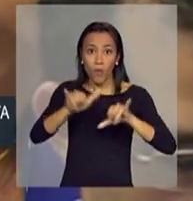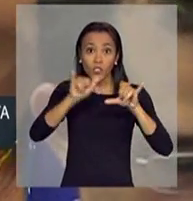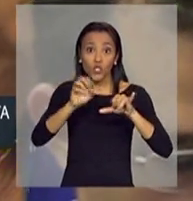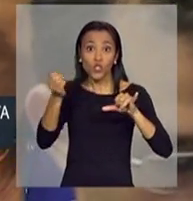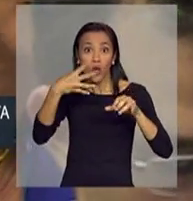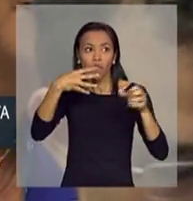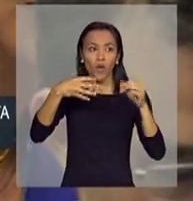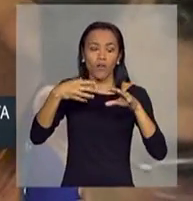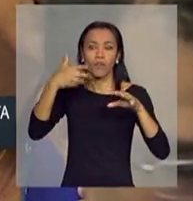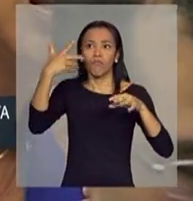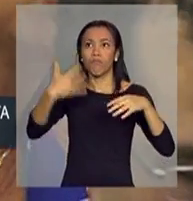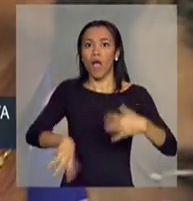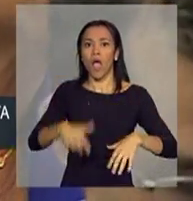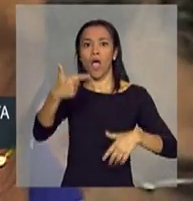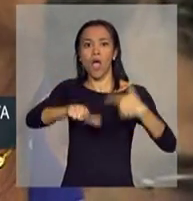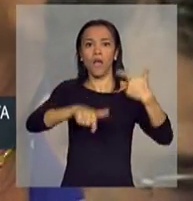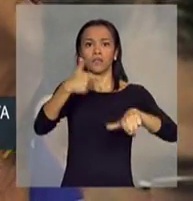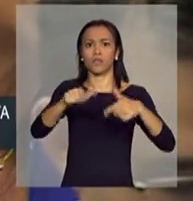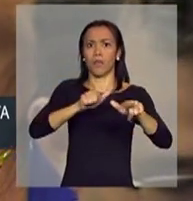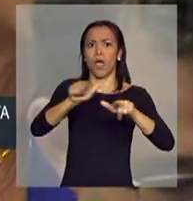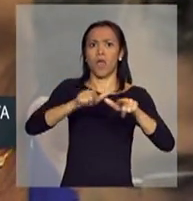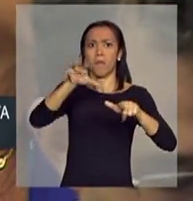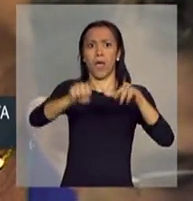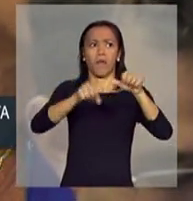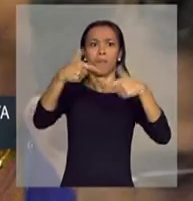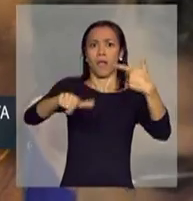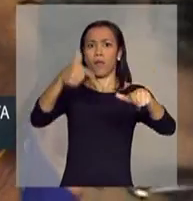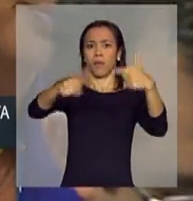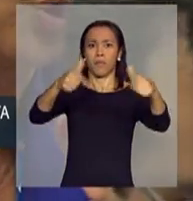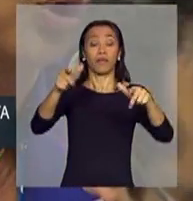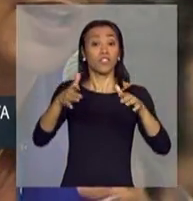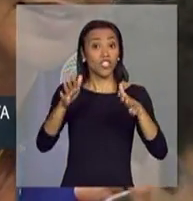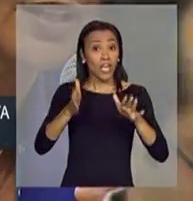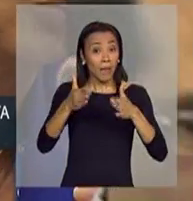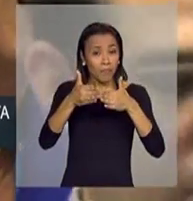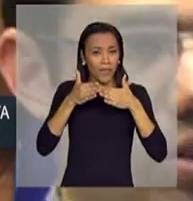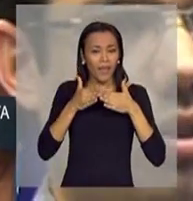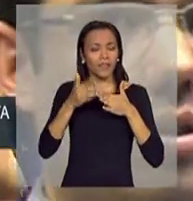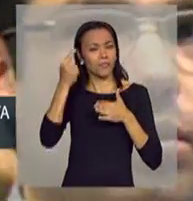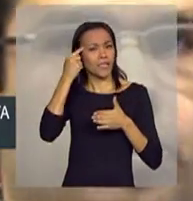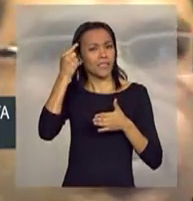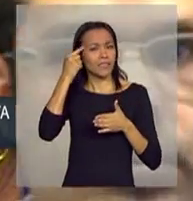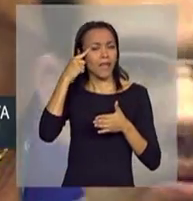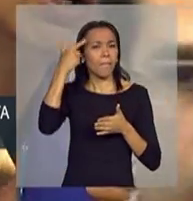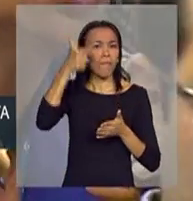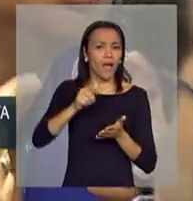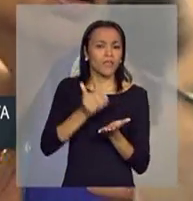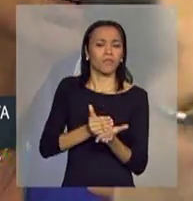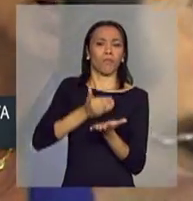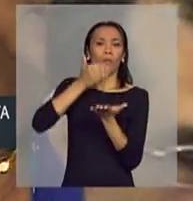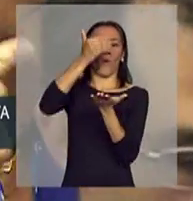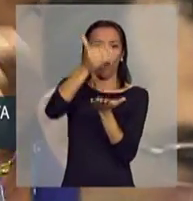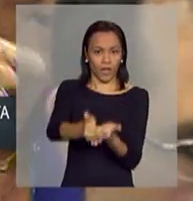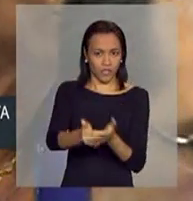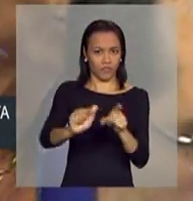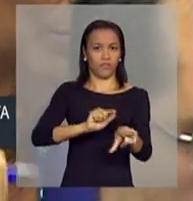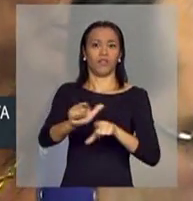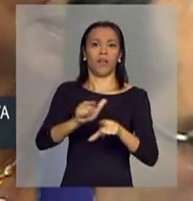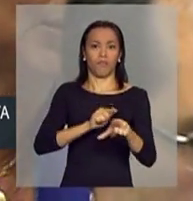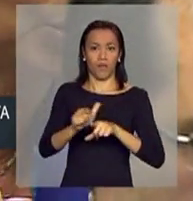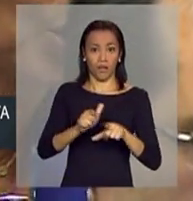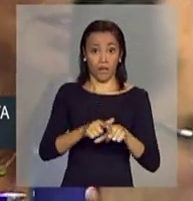ter muito mais trabalho. A comissão já pensa em pedir uma prorrogação além desse ano, além